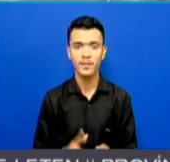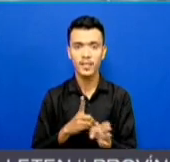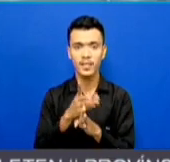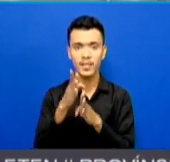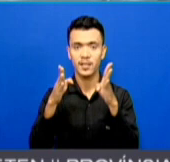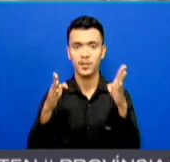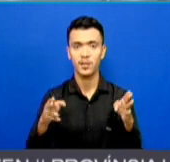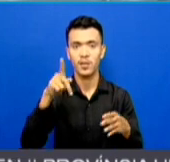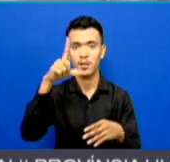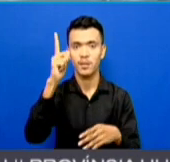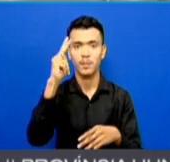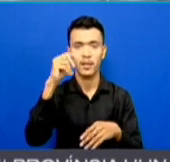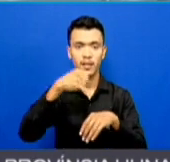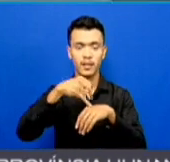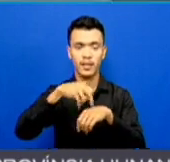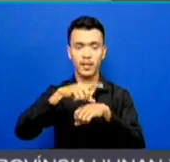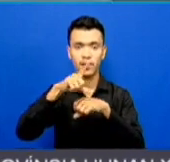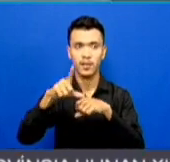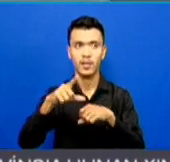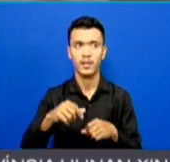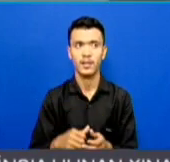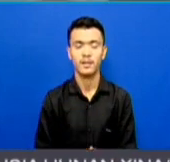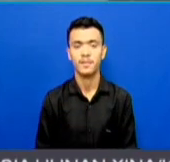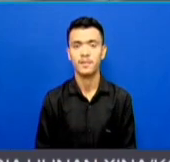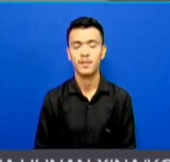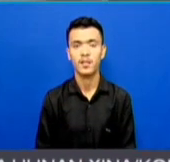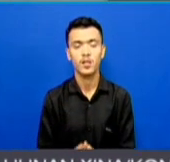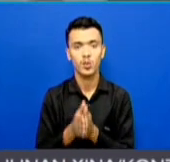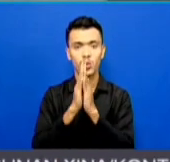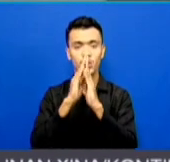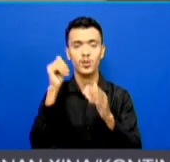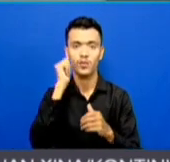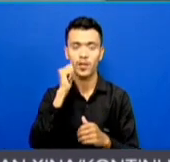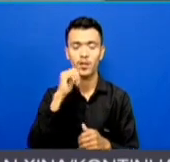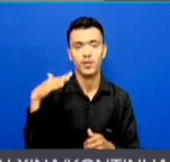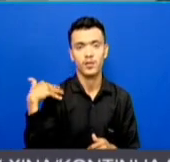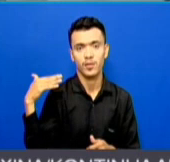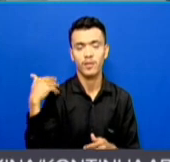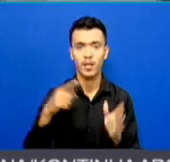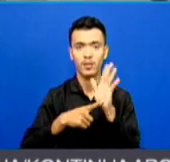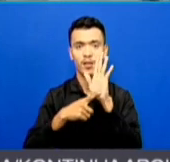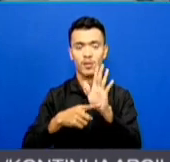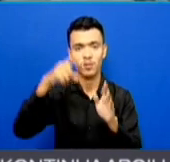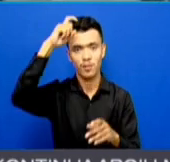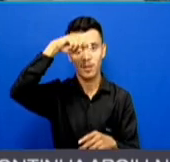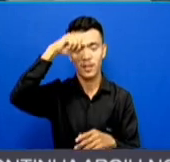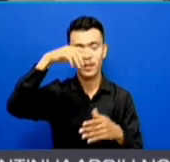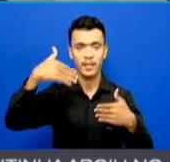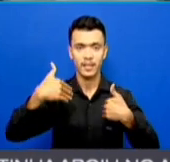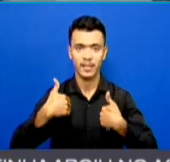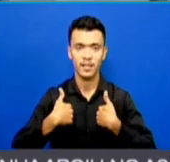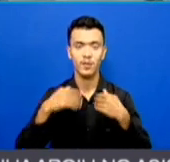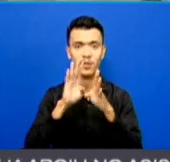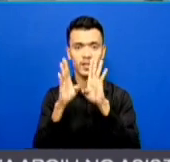Diretora interina Plan Internacional Fátima Estrela Soares encoraja a feto funsai a tu atura potência na BIA,